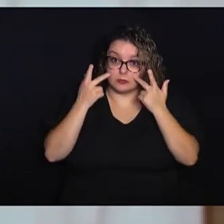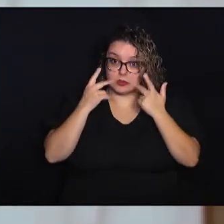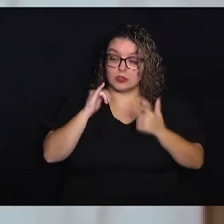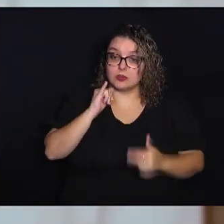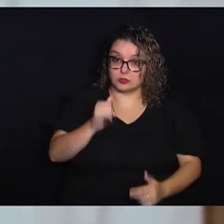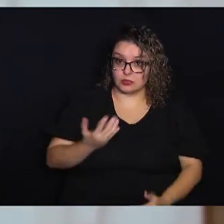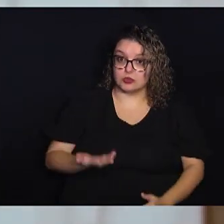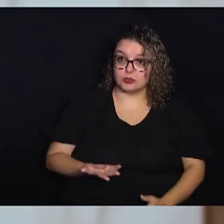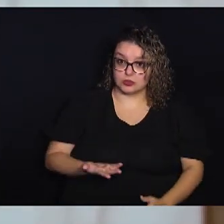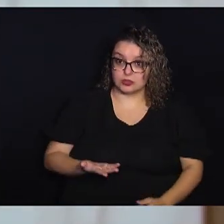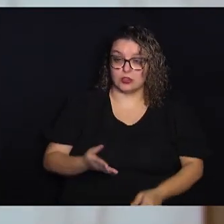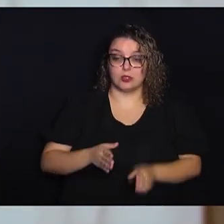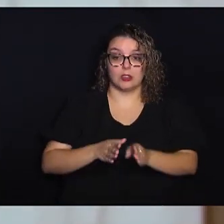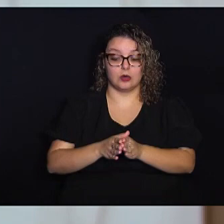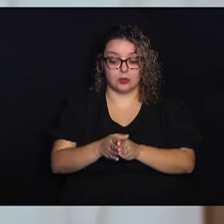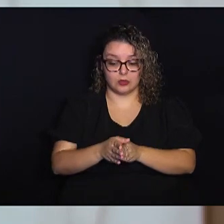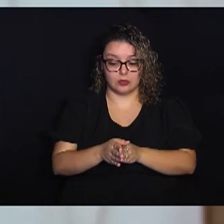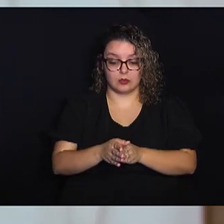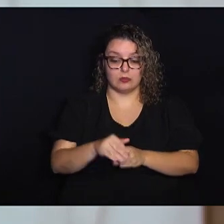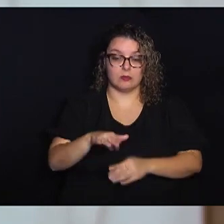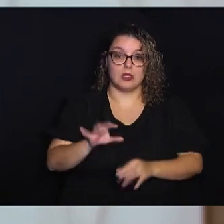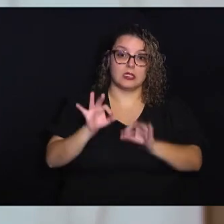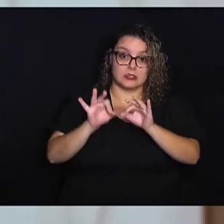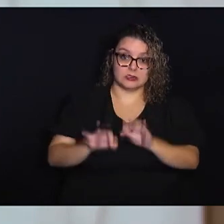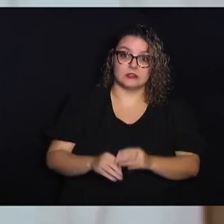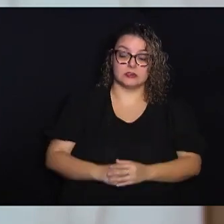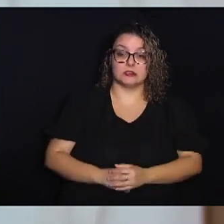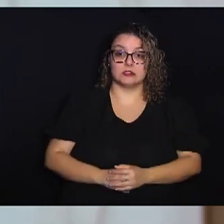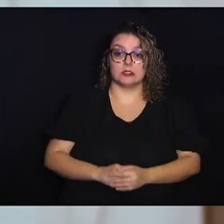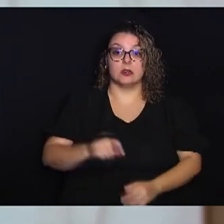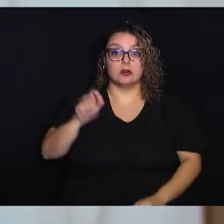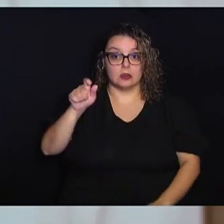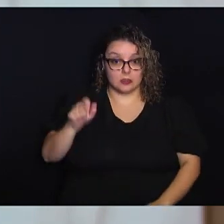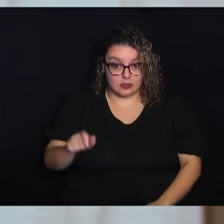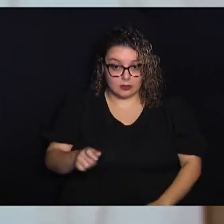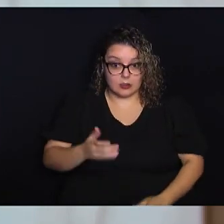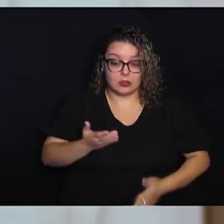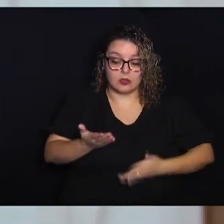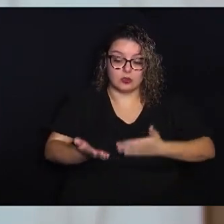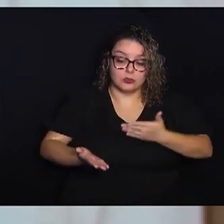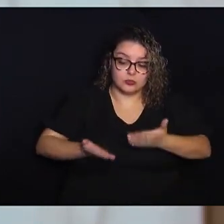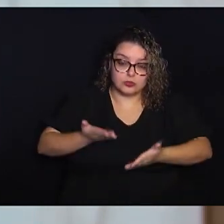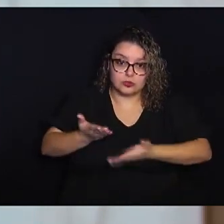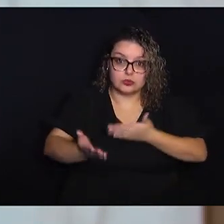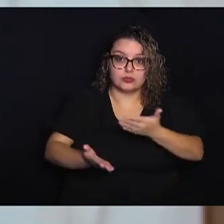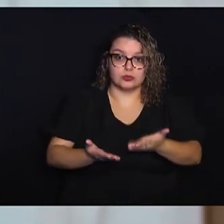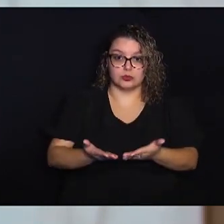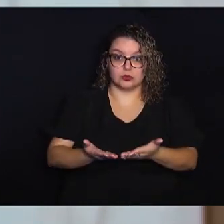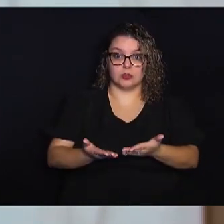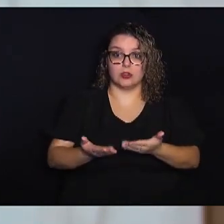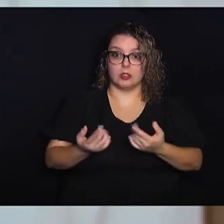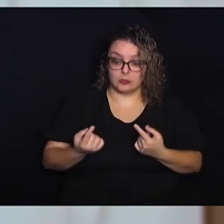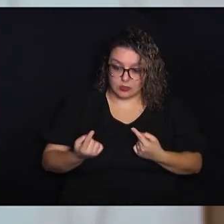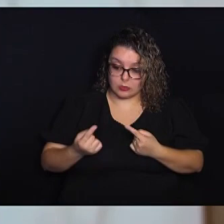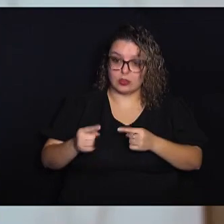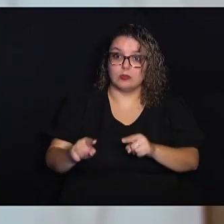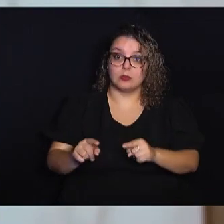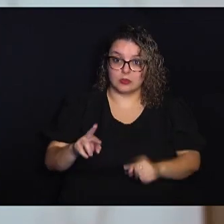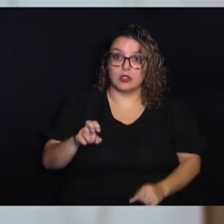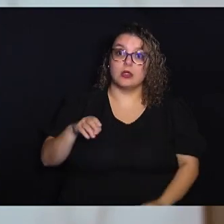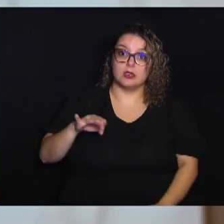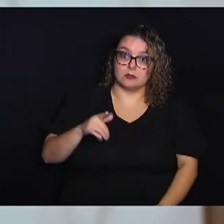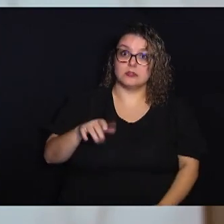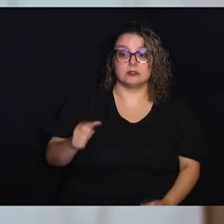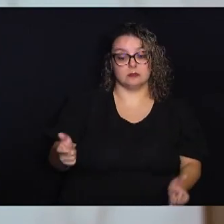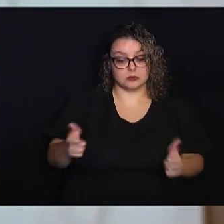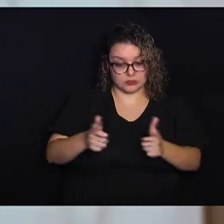que a recomendação aqui mais adequada é que a pessoa faça um tratamento para provocar essa remissão, essa